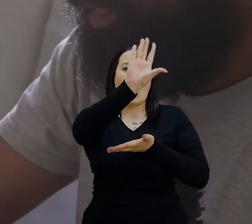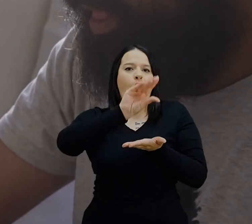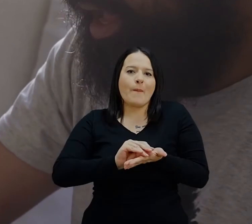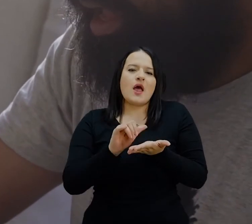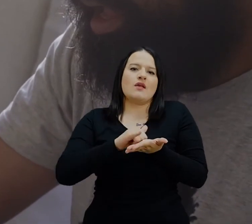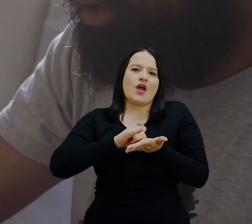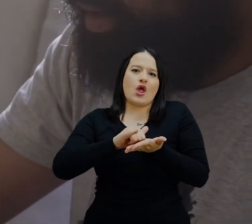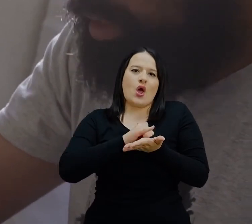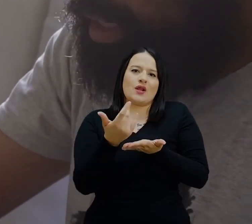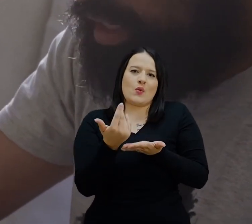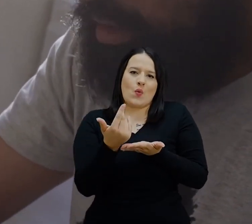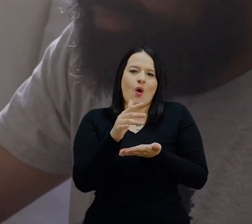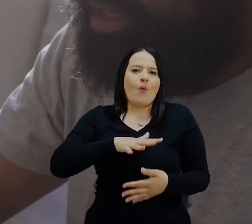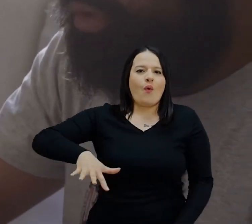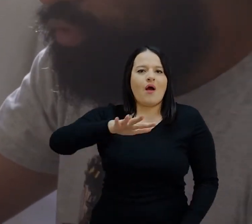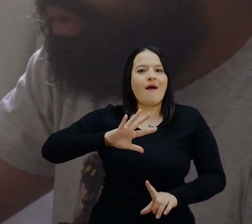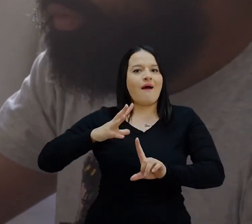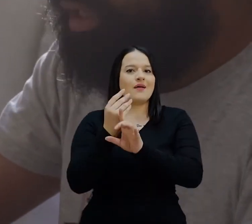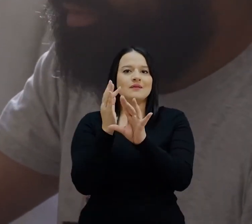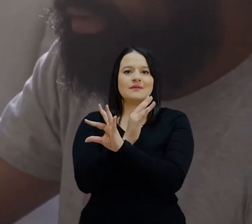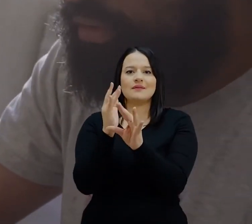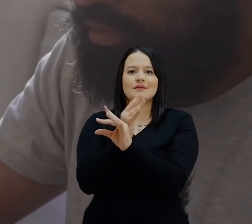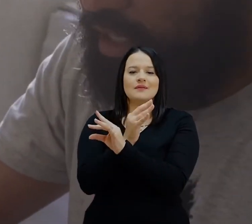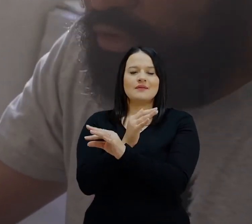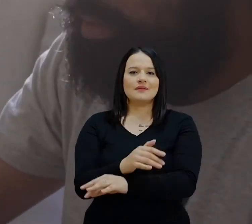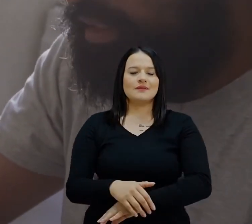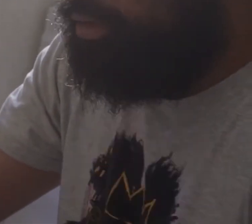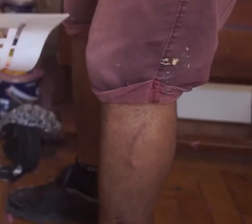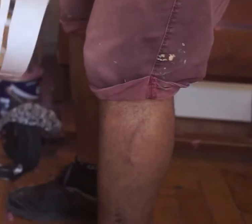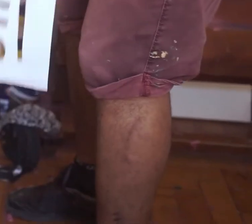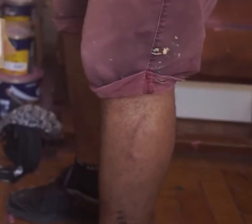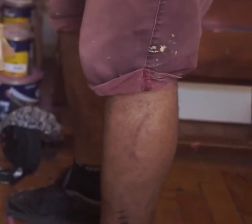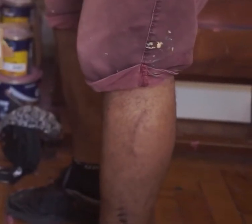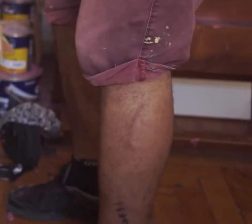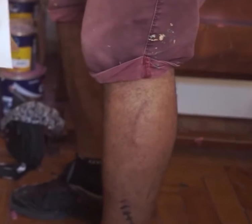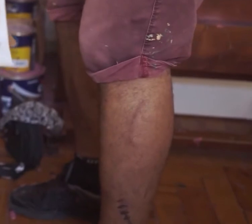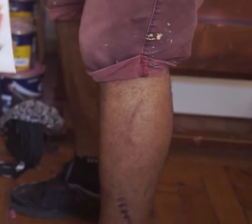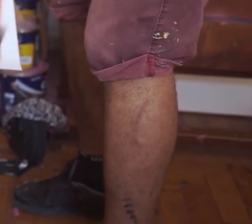estética nova-iorquina, né? E junto com alguns elementos da arte urbana.